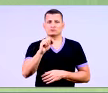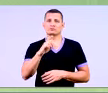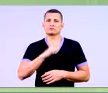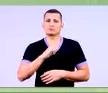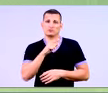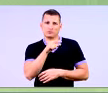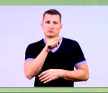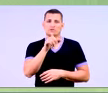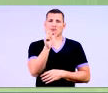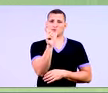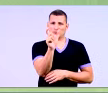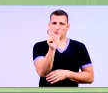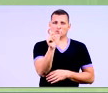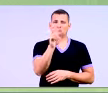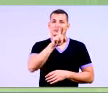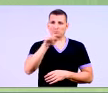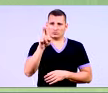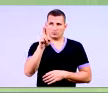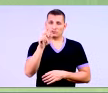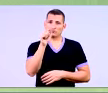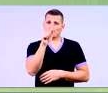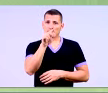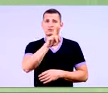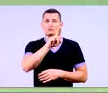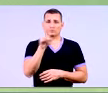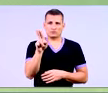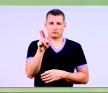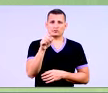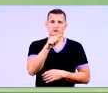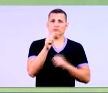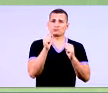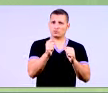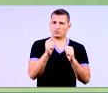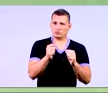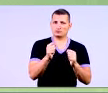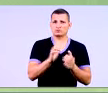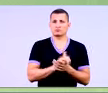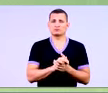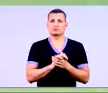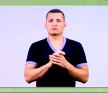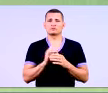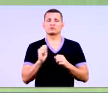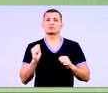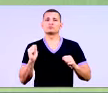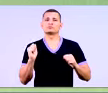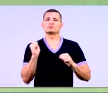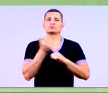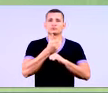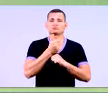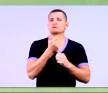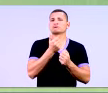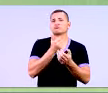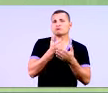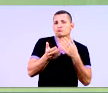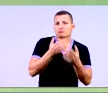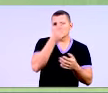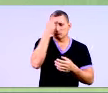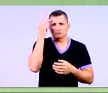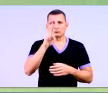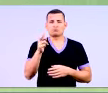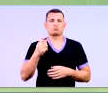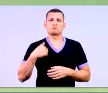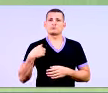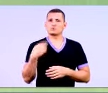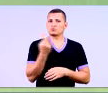nome esse nome ele pode ser substituído pelo nome de qualquer pessoa pelo meu